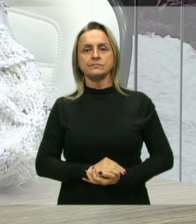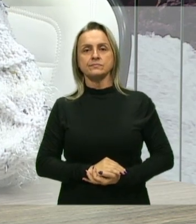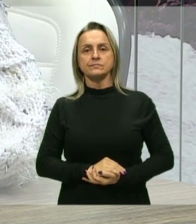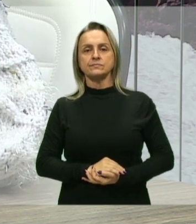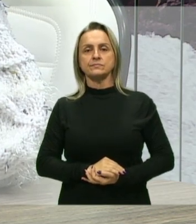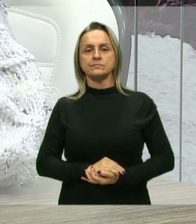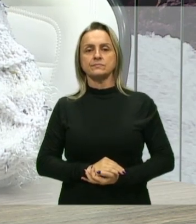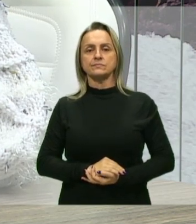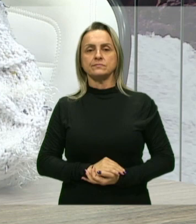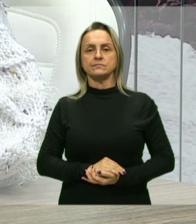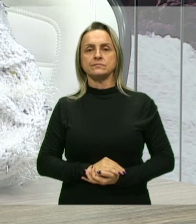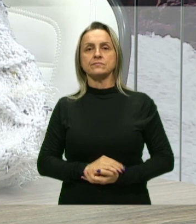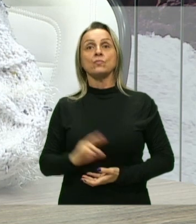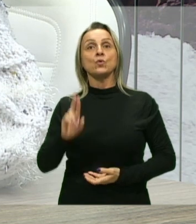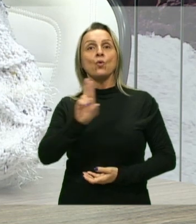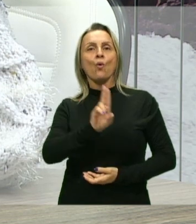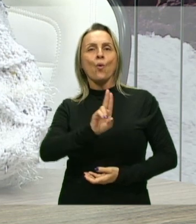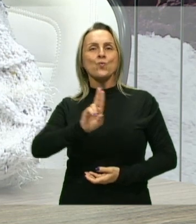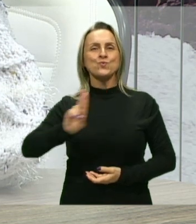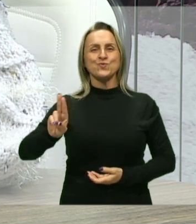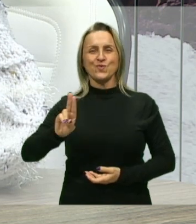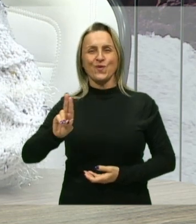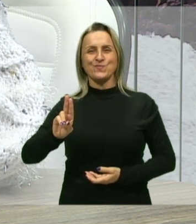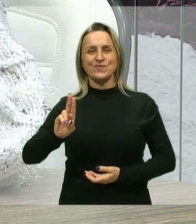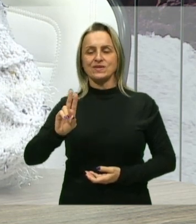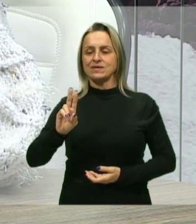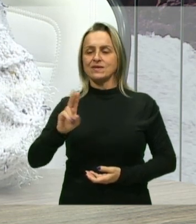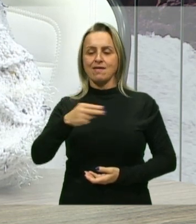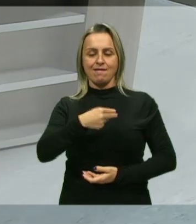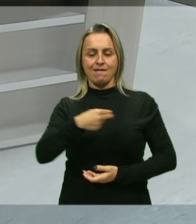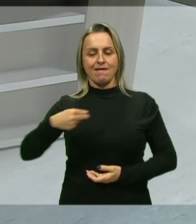nome, né? Ellen Keller é o nome de uma